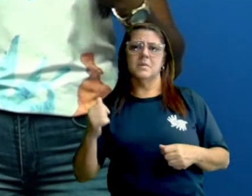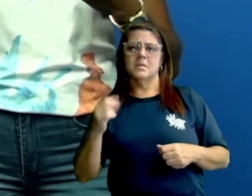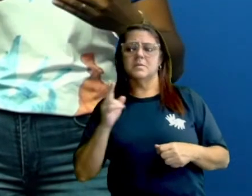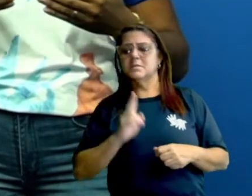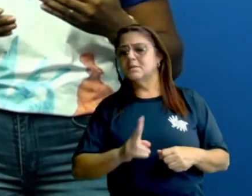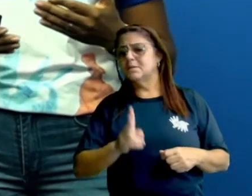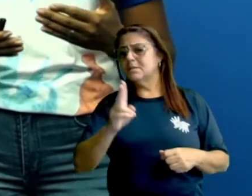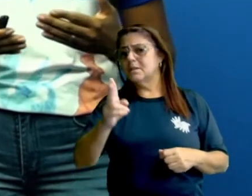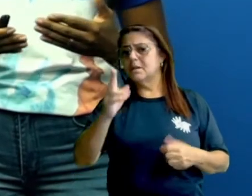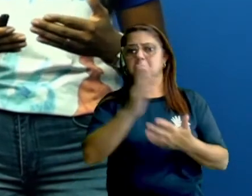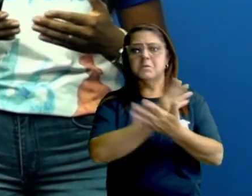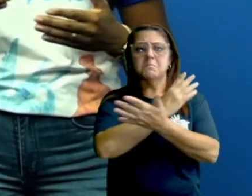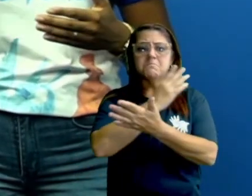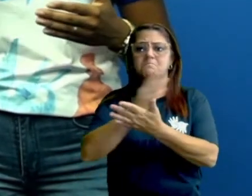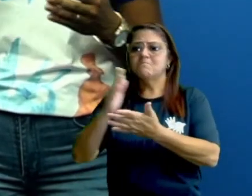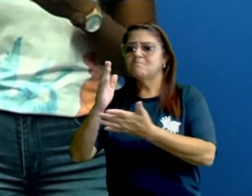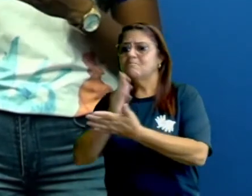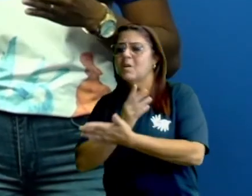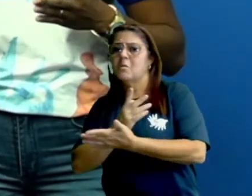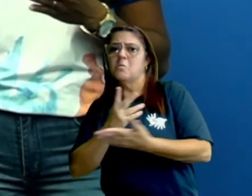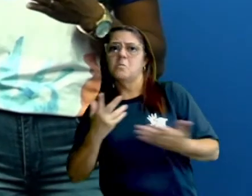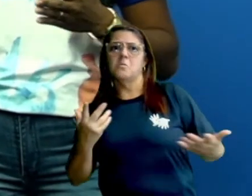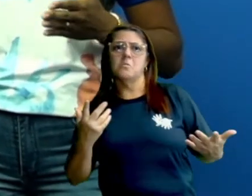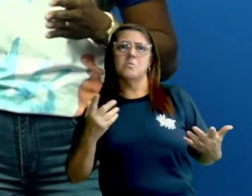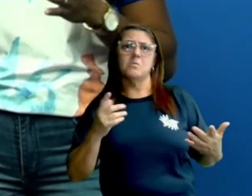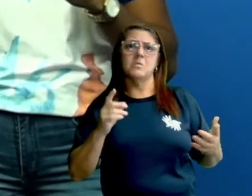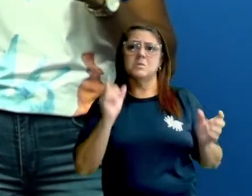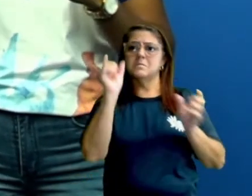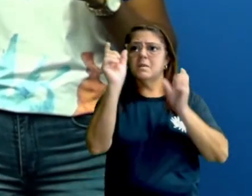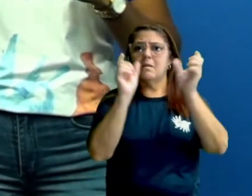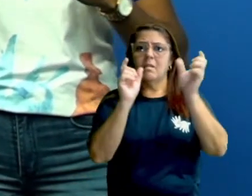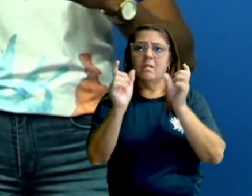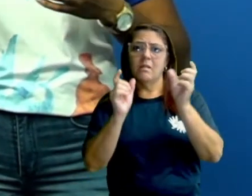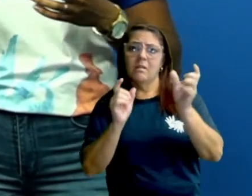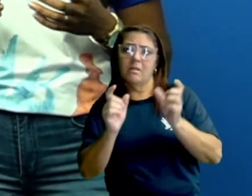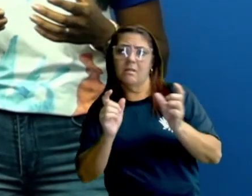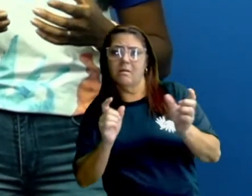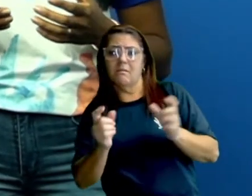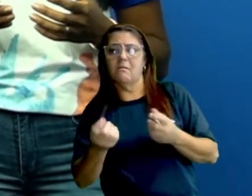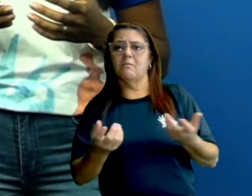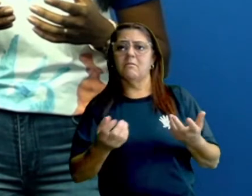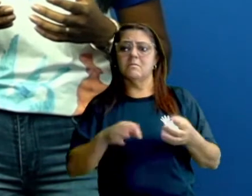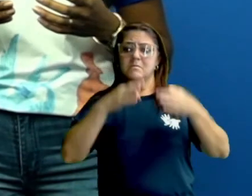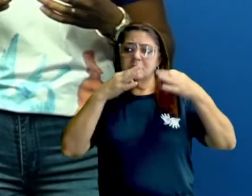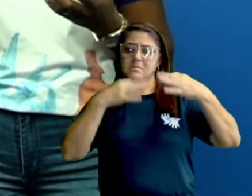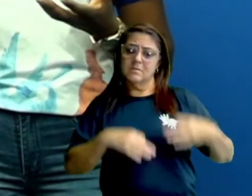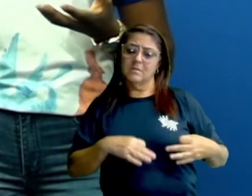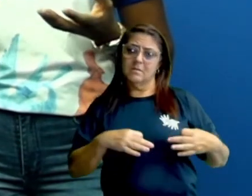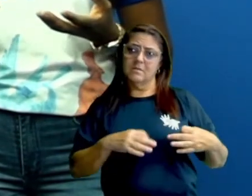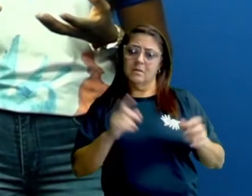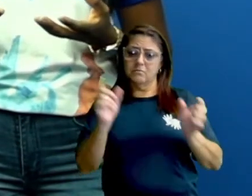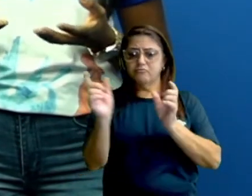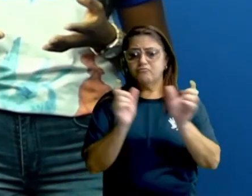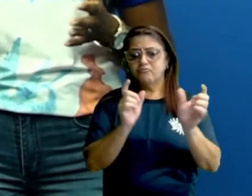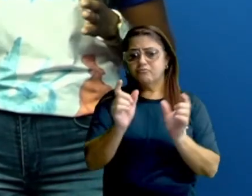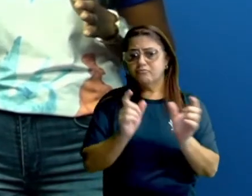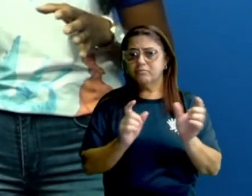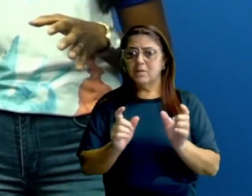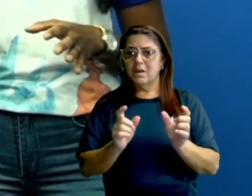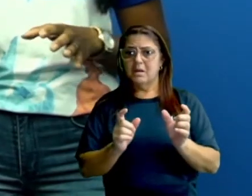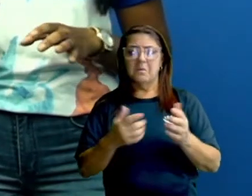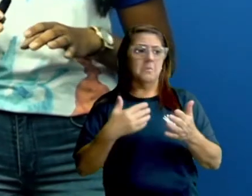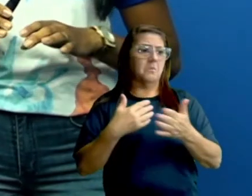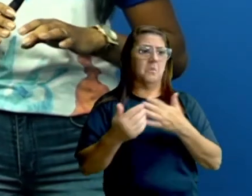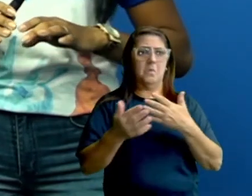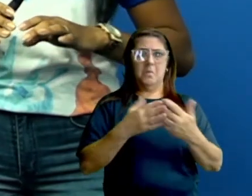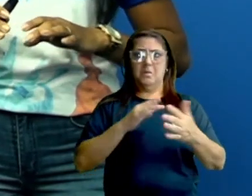sempre alguns pontos, alguns direcionamentos para a gente escrever uma carta da forma certa. E quando a gente vai escrever algo na